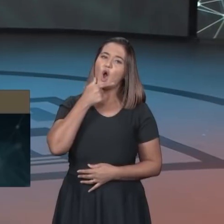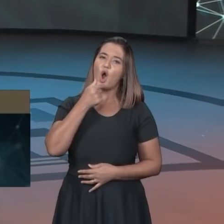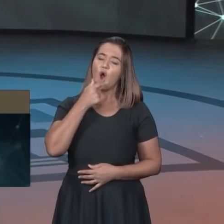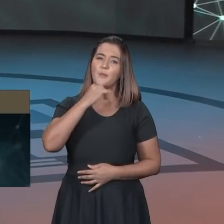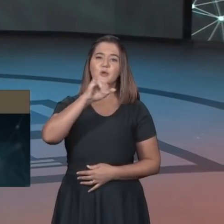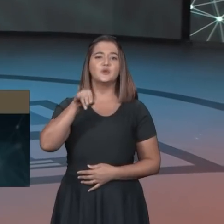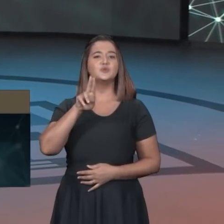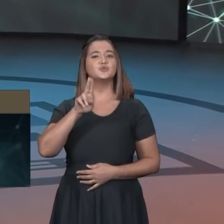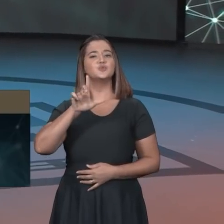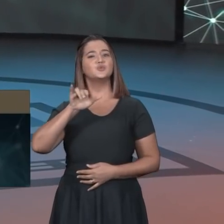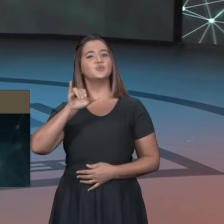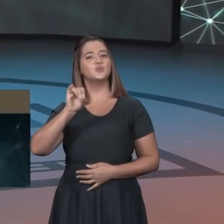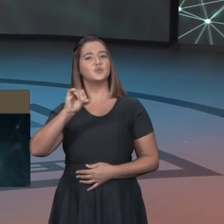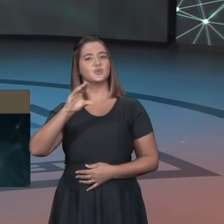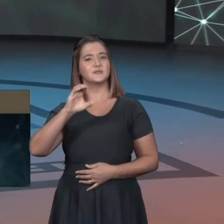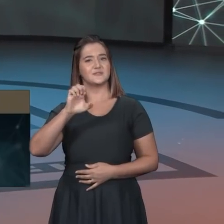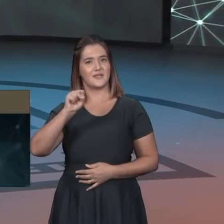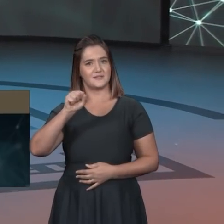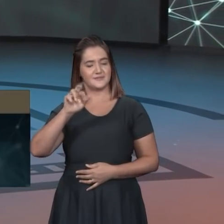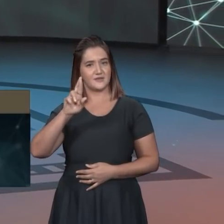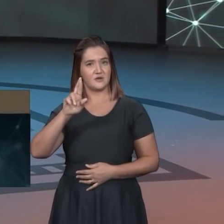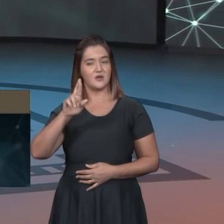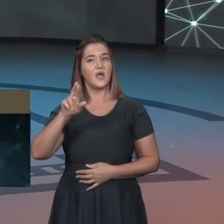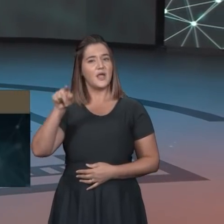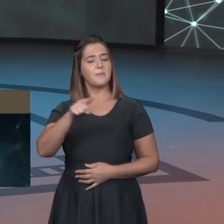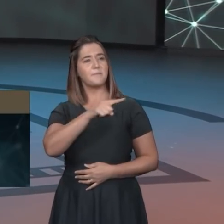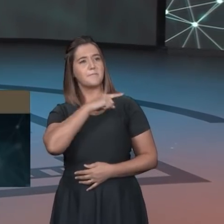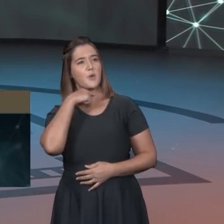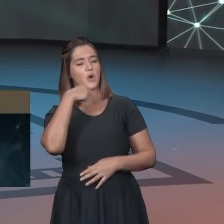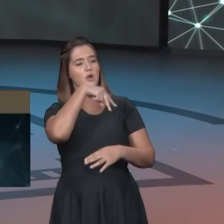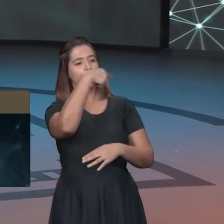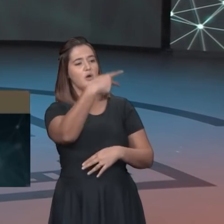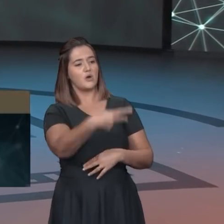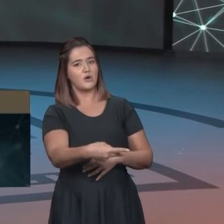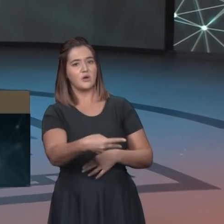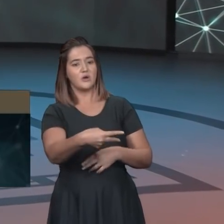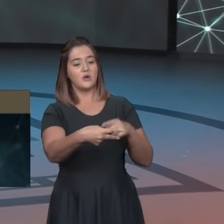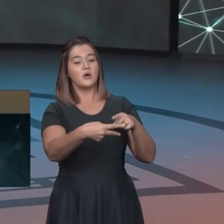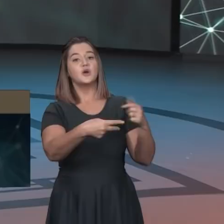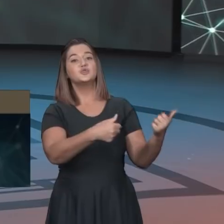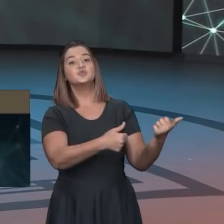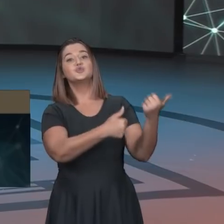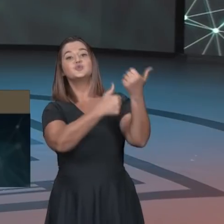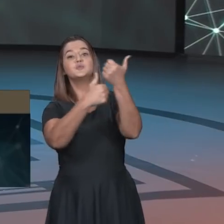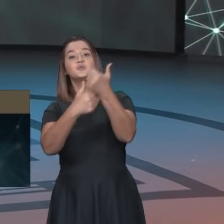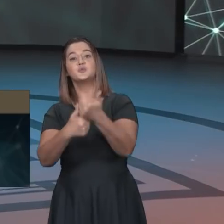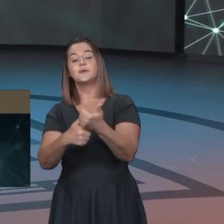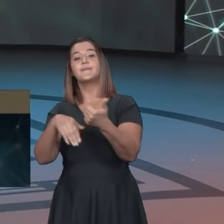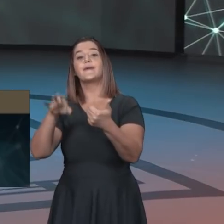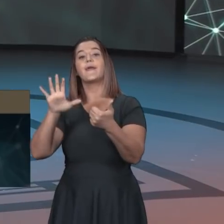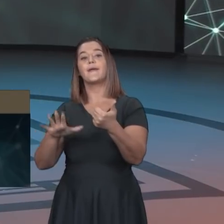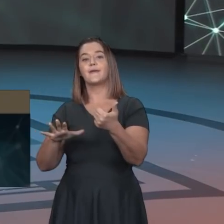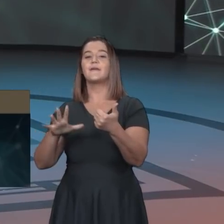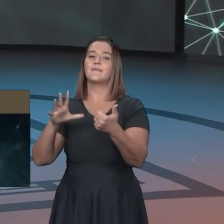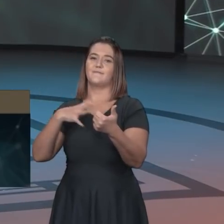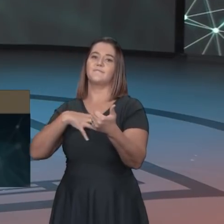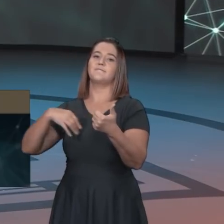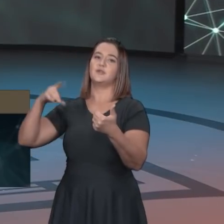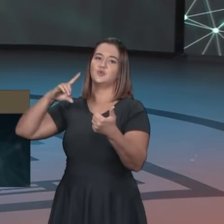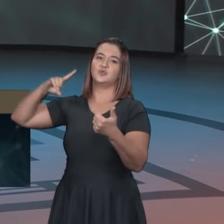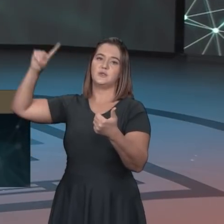que o substituiria seria o Filho de Deus, predito pelas profecias que viria à